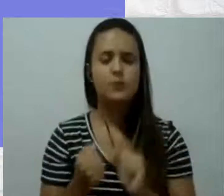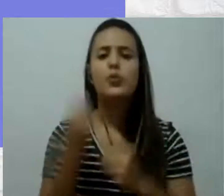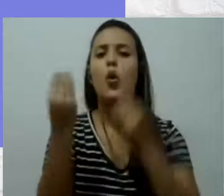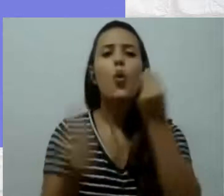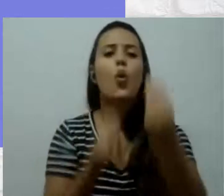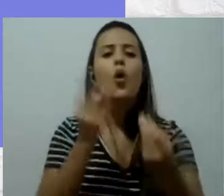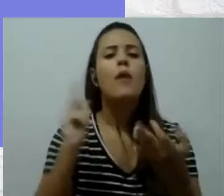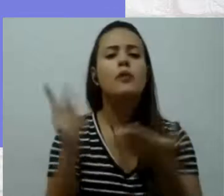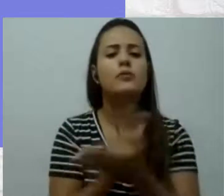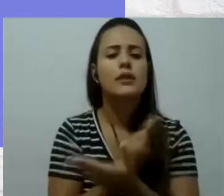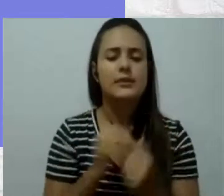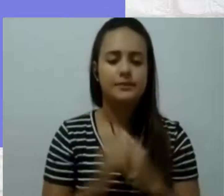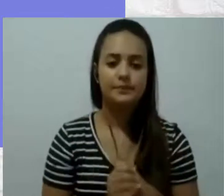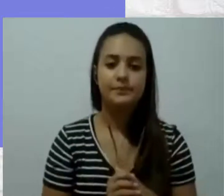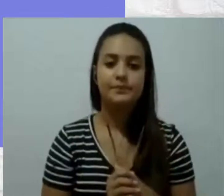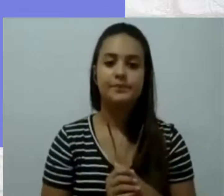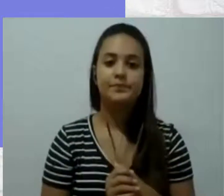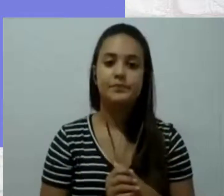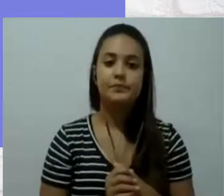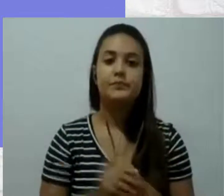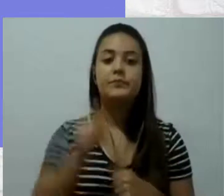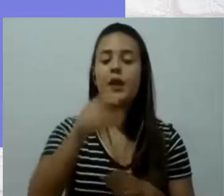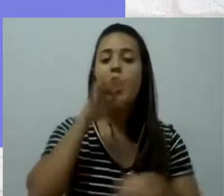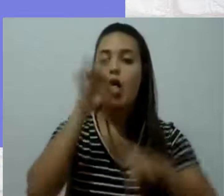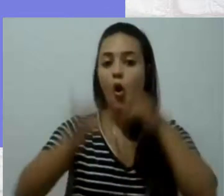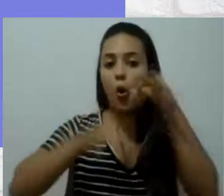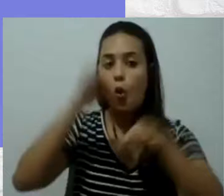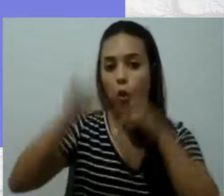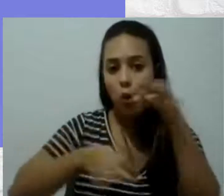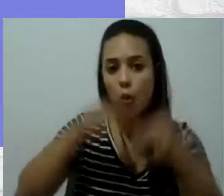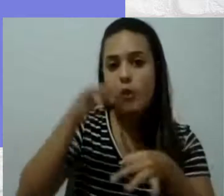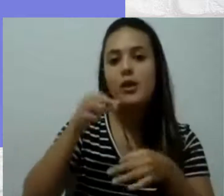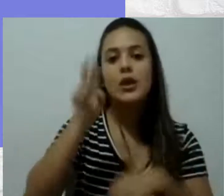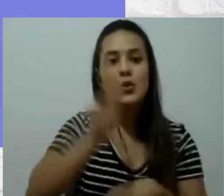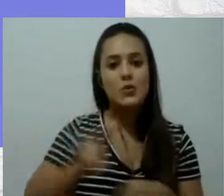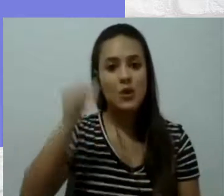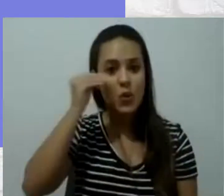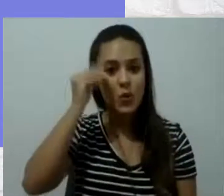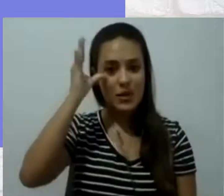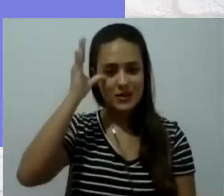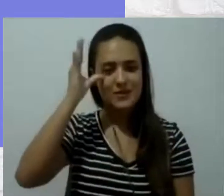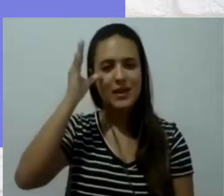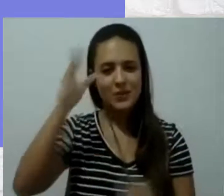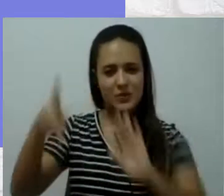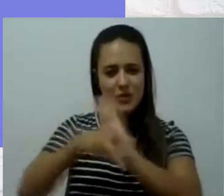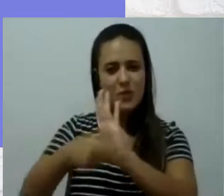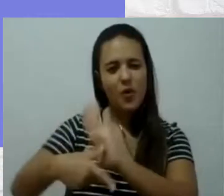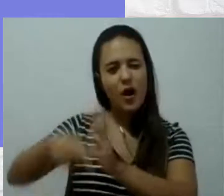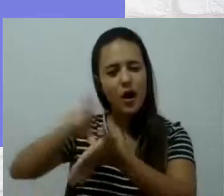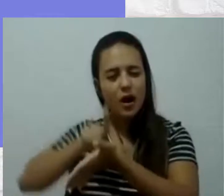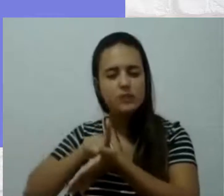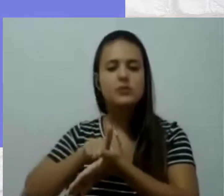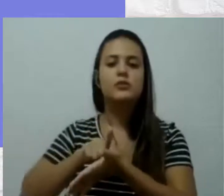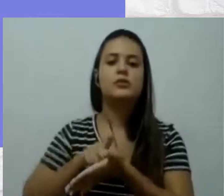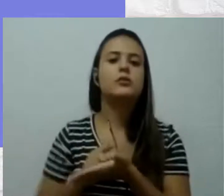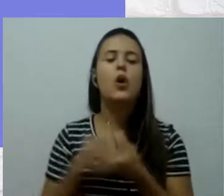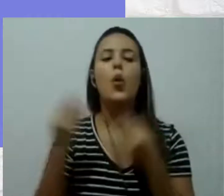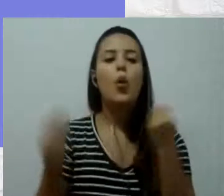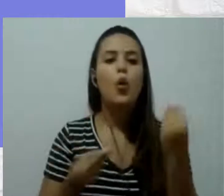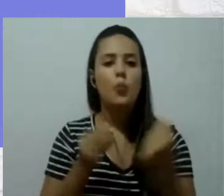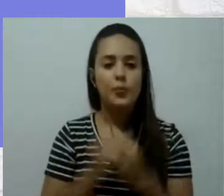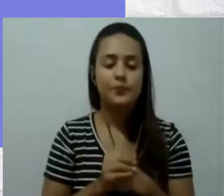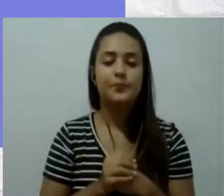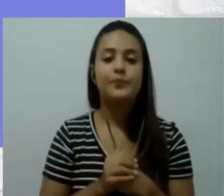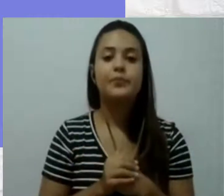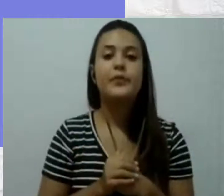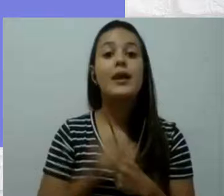redação. Certo, como é que funciona mais ou menos aqui? Essa parte da argumentação e utilização de conhecimentos prévios